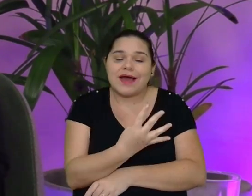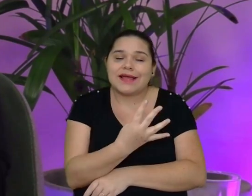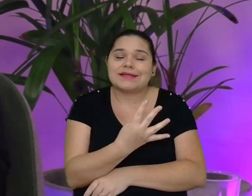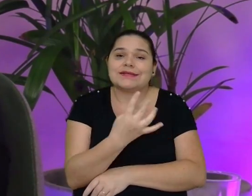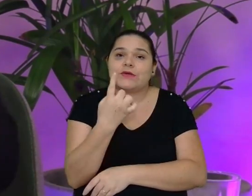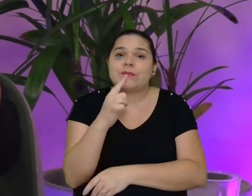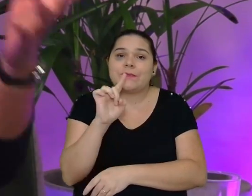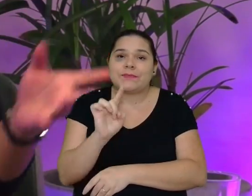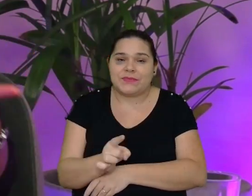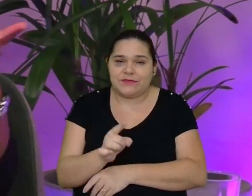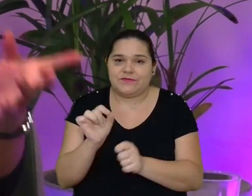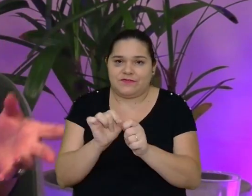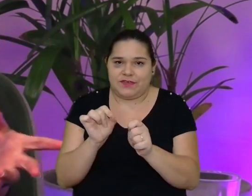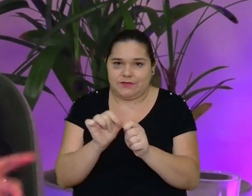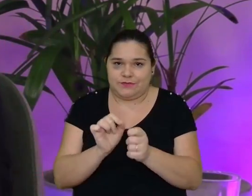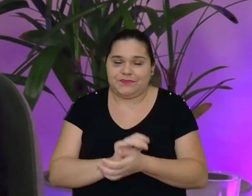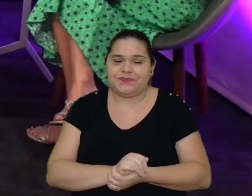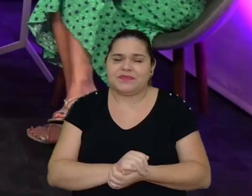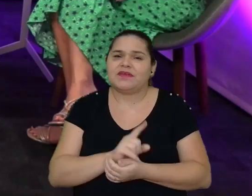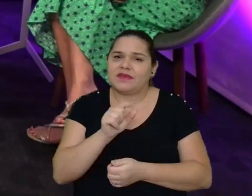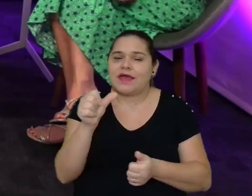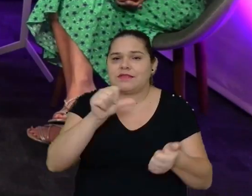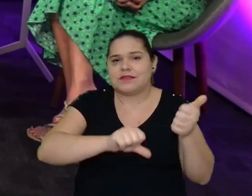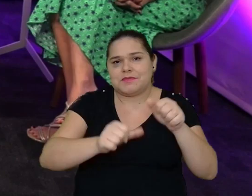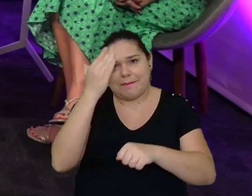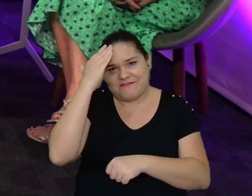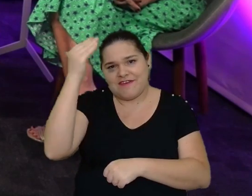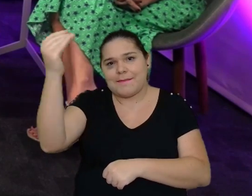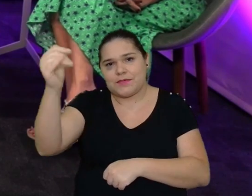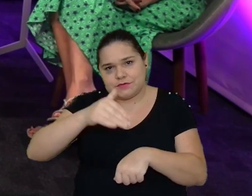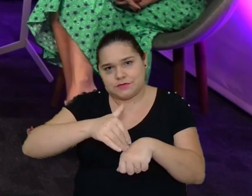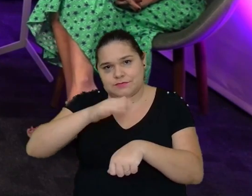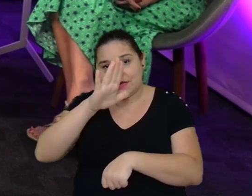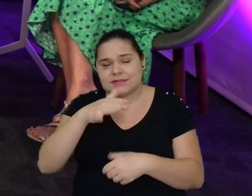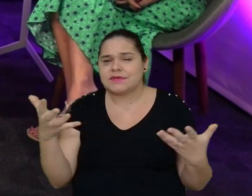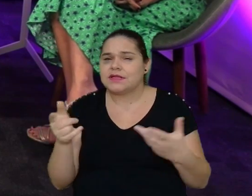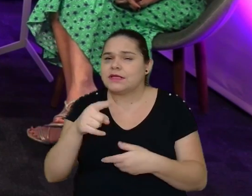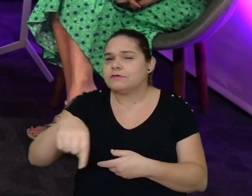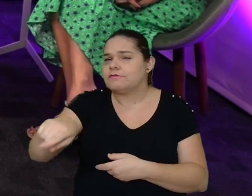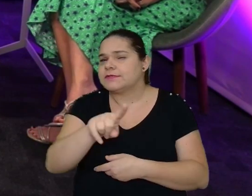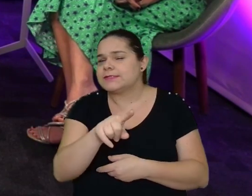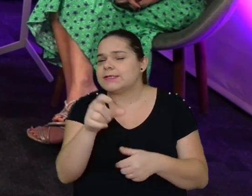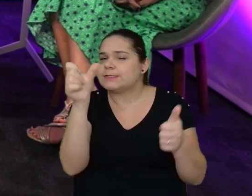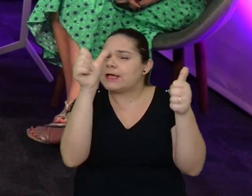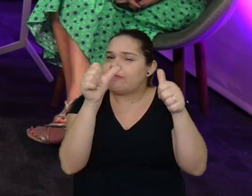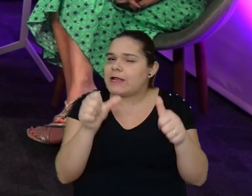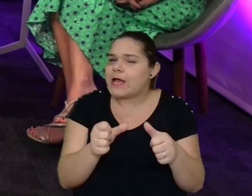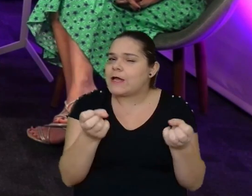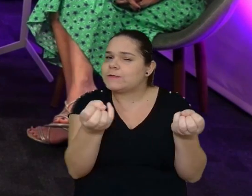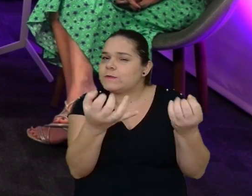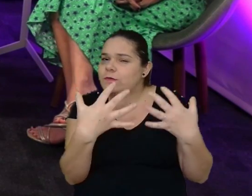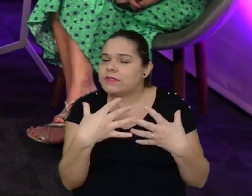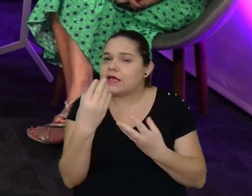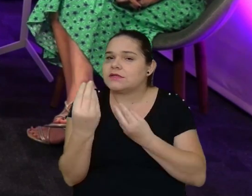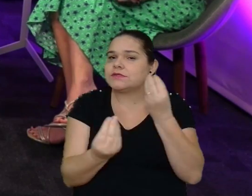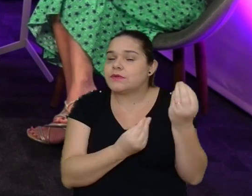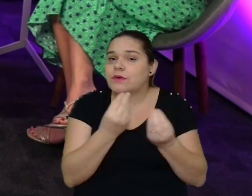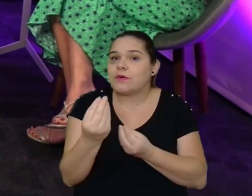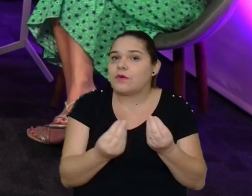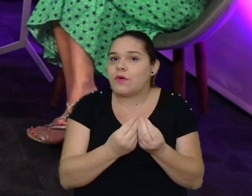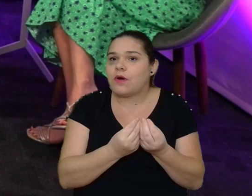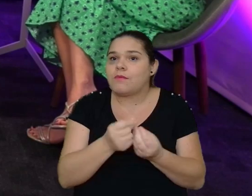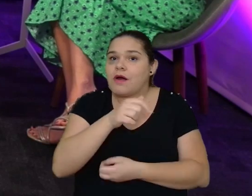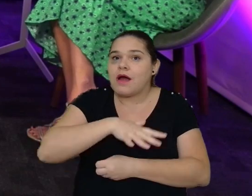vitro, que é o tratamento aí mais conhecido. Eu queria que vocês avaliassem um pouco do tamanho desse mercado, né?